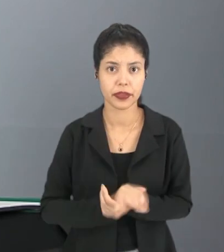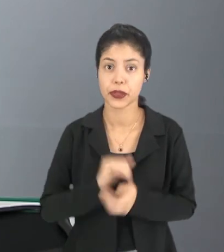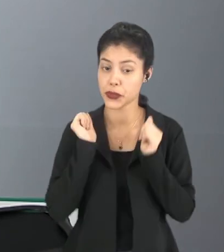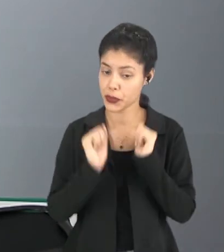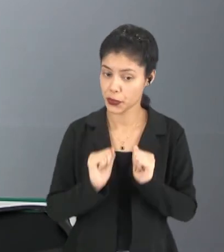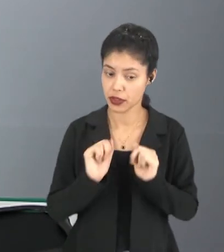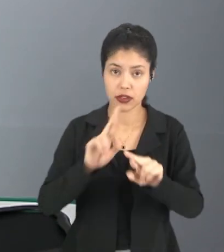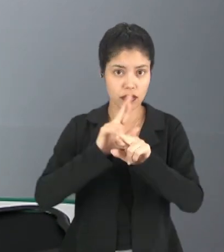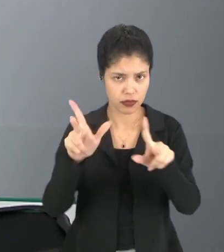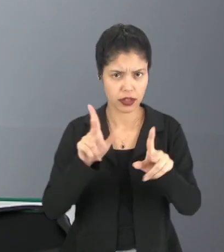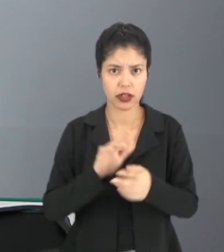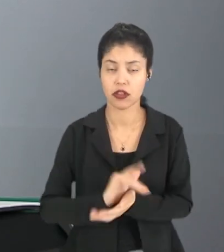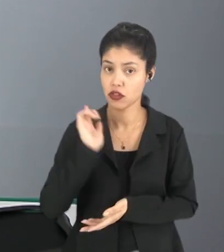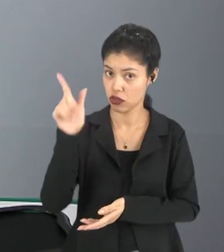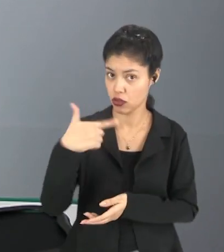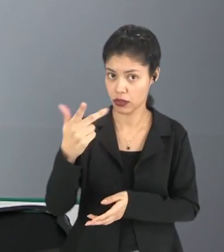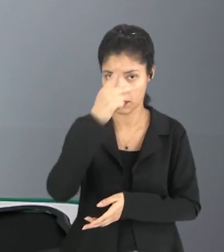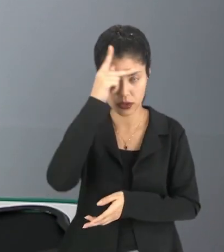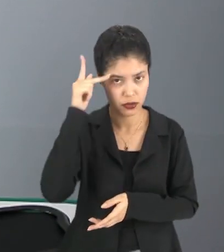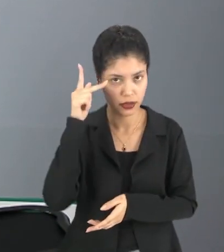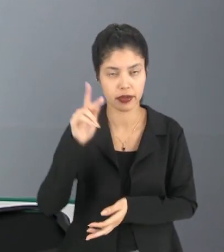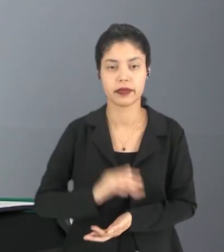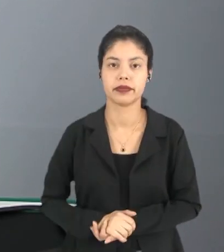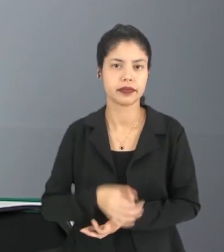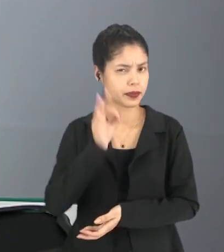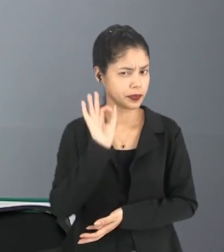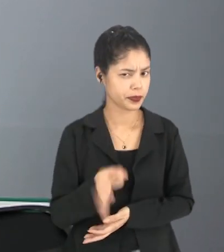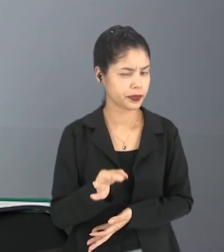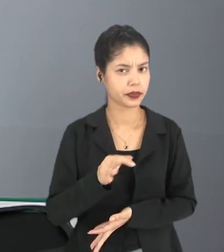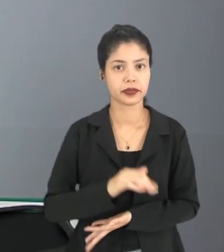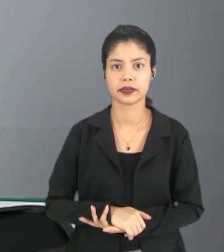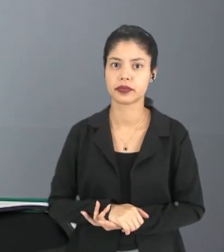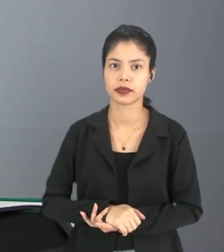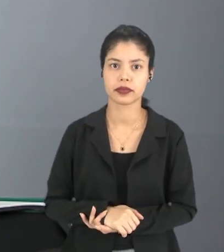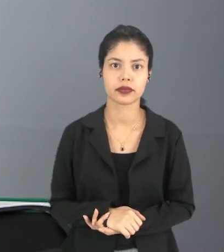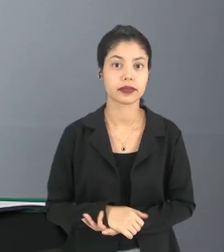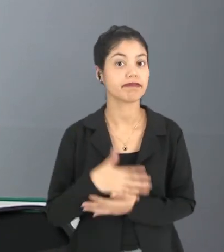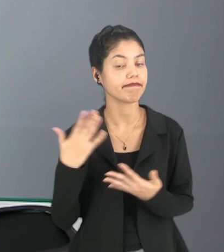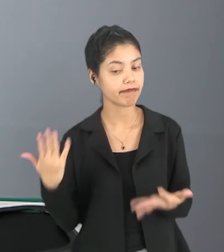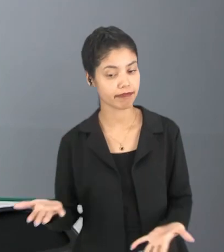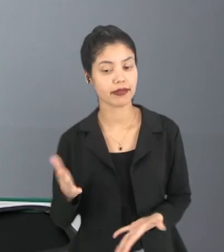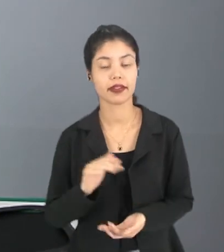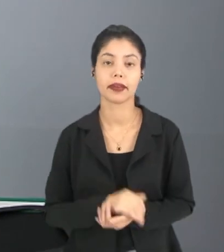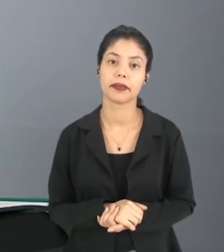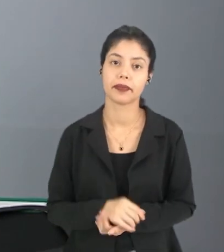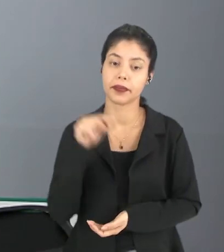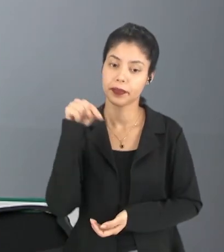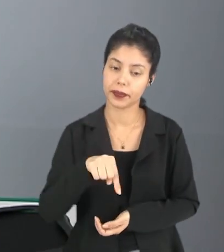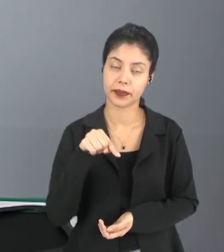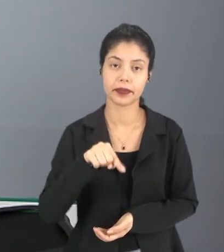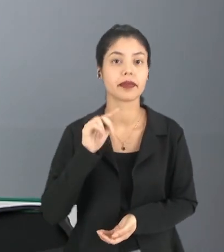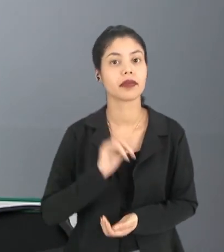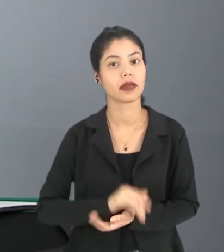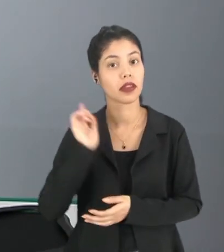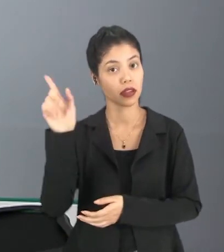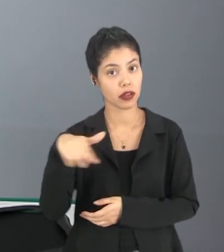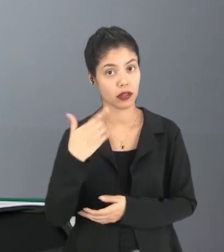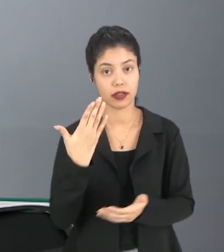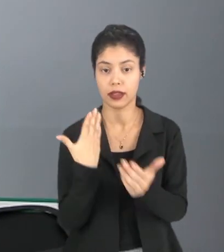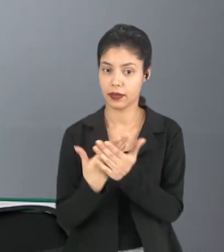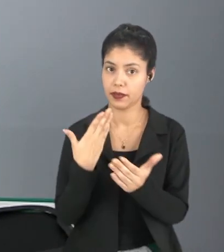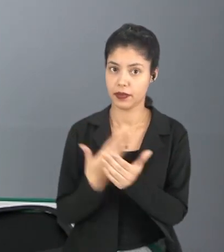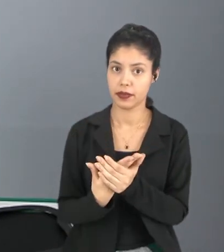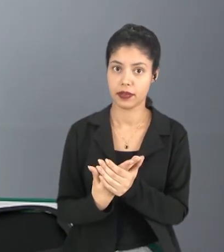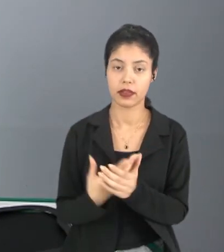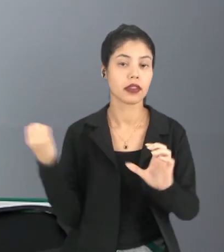ser diferente de outra pessoa, certo? Então, para essa e outra